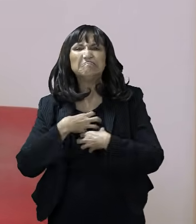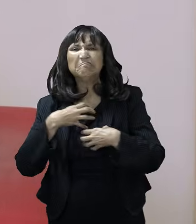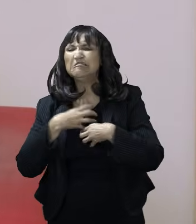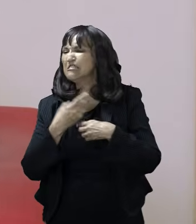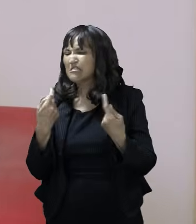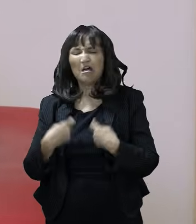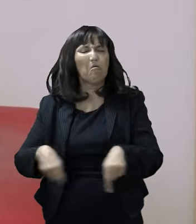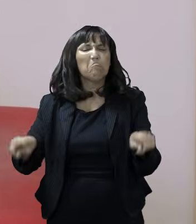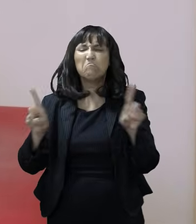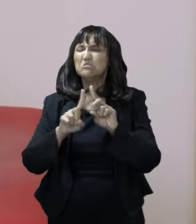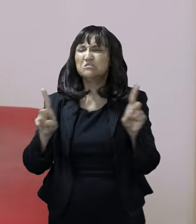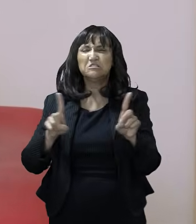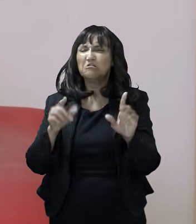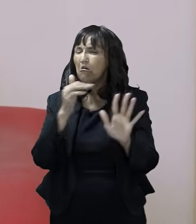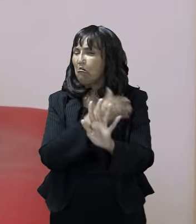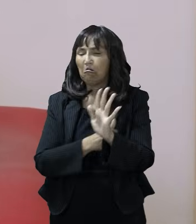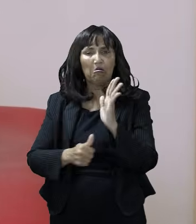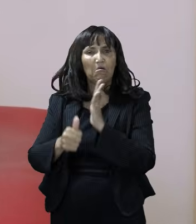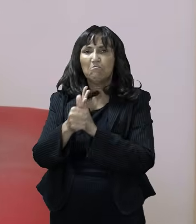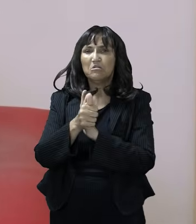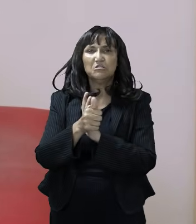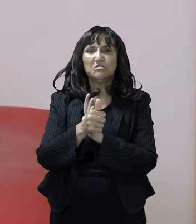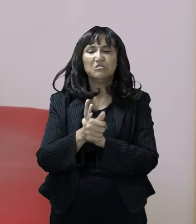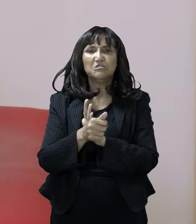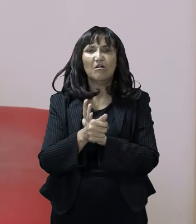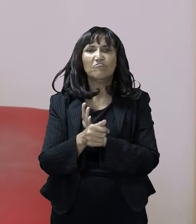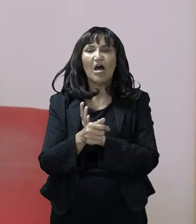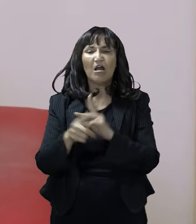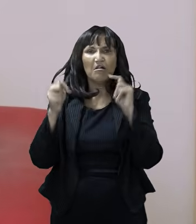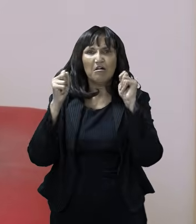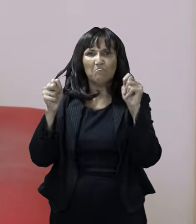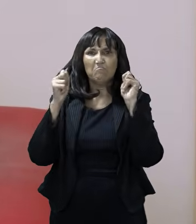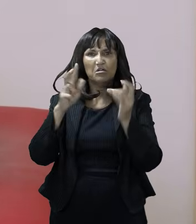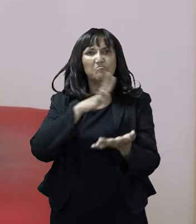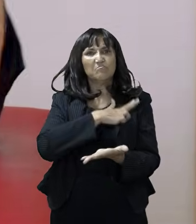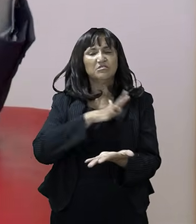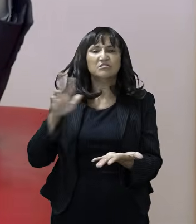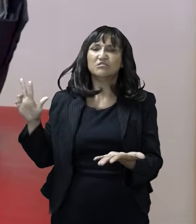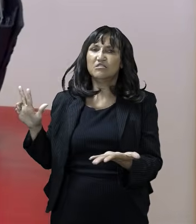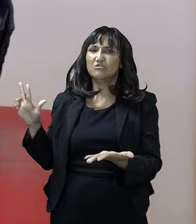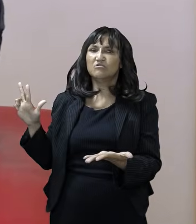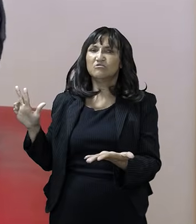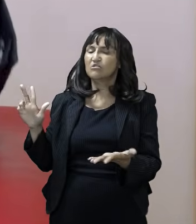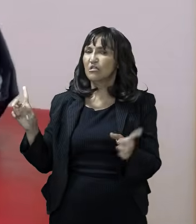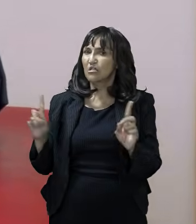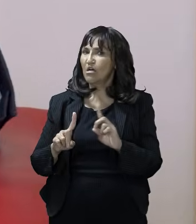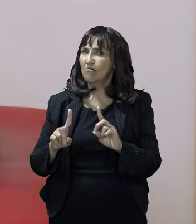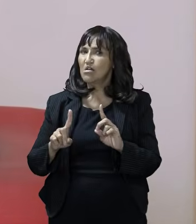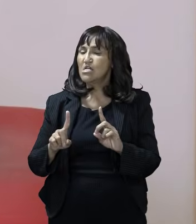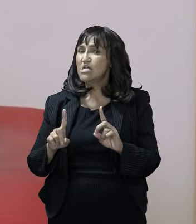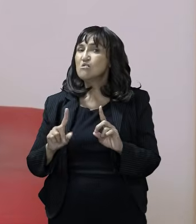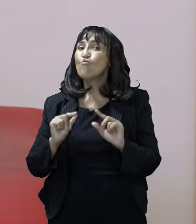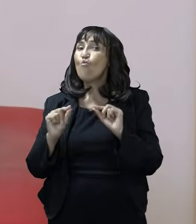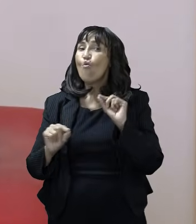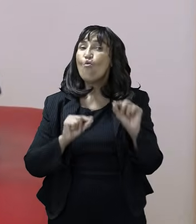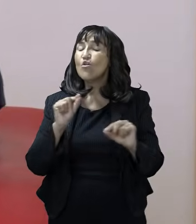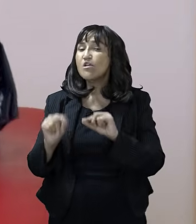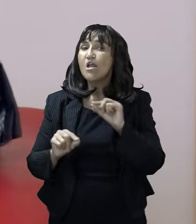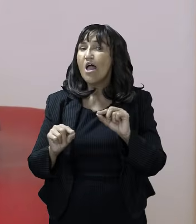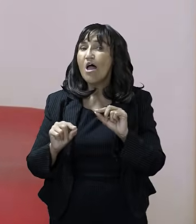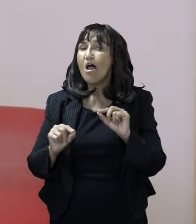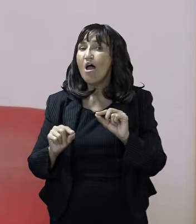desnecessária ou não estamos priorizando a questão da pré-campanha do presidente Lula. Não, isso vai servir, está servindo como um